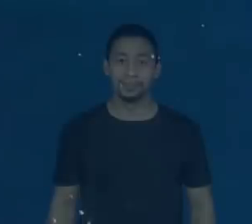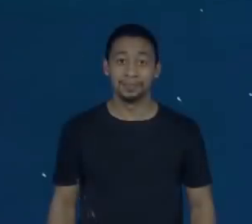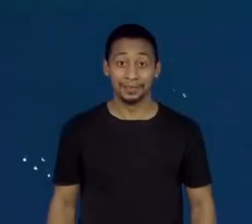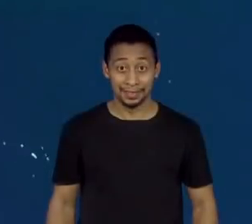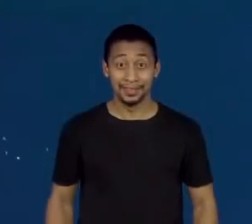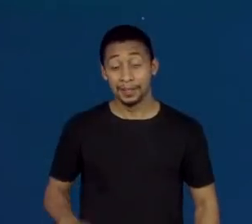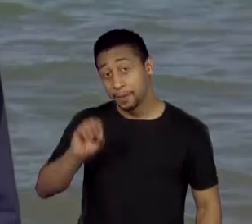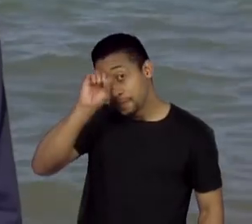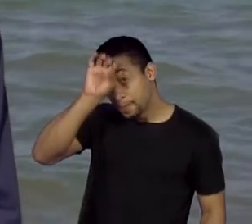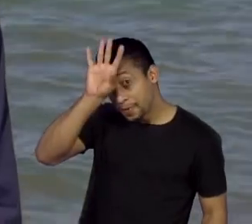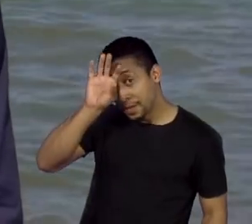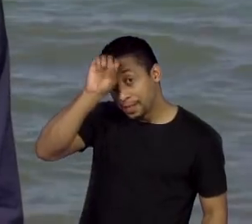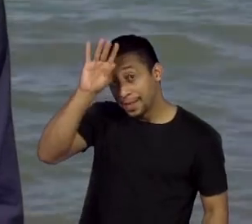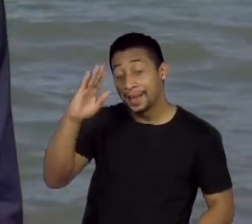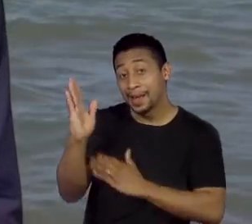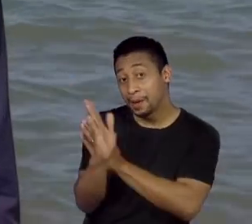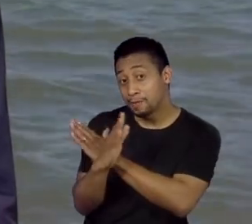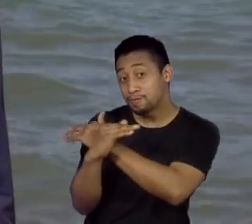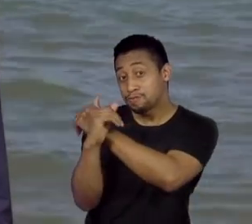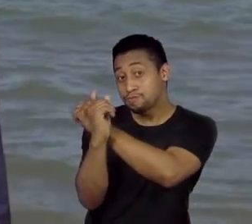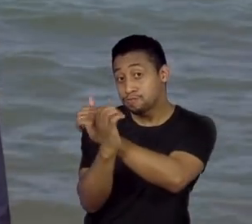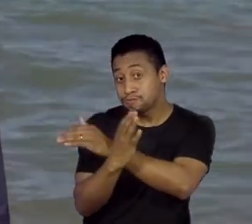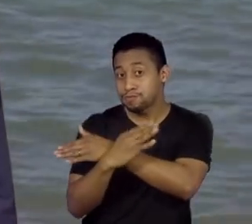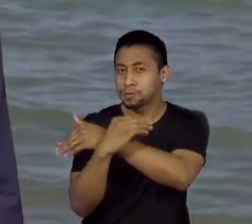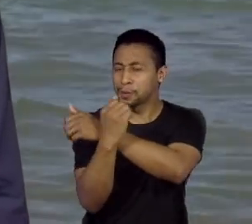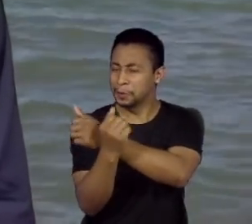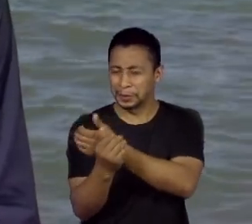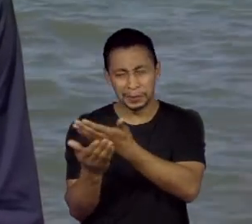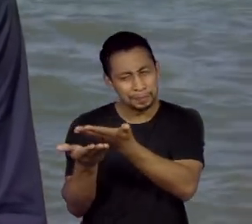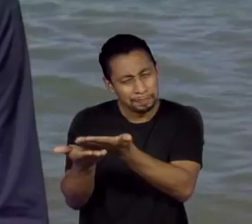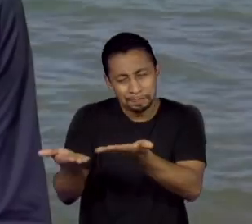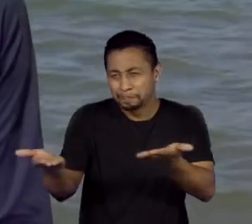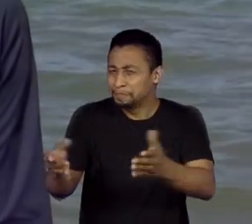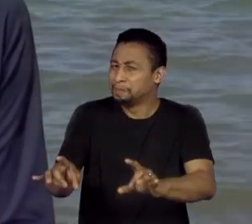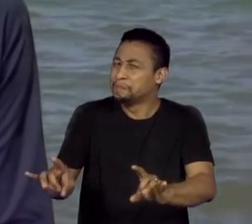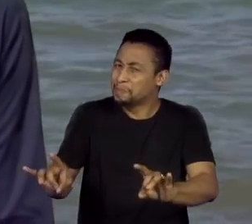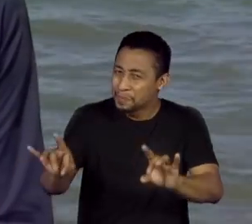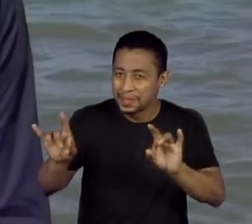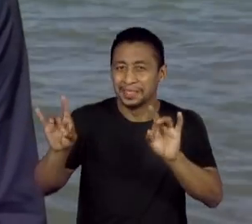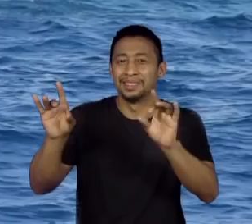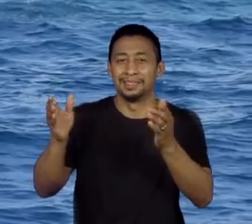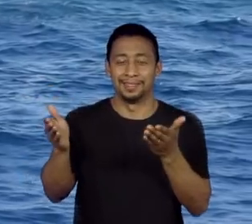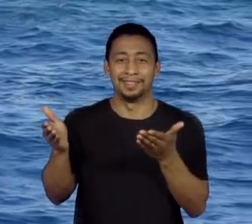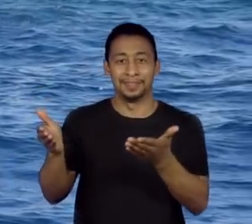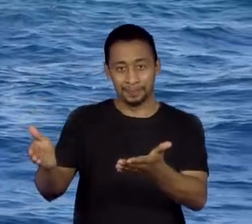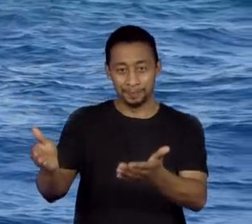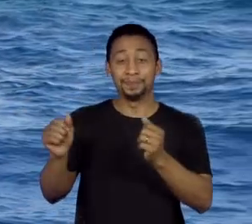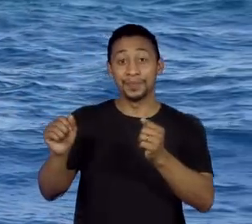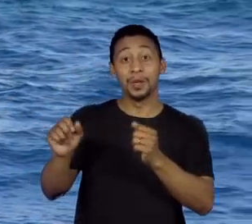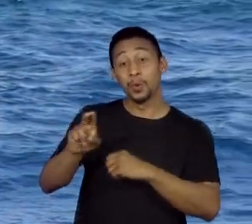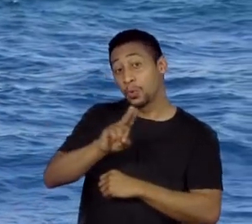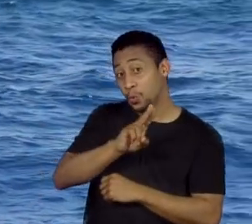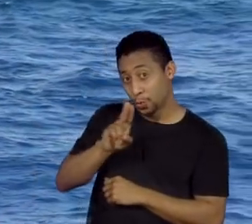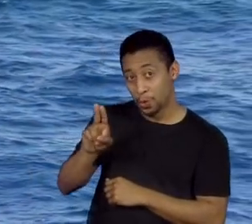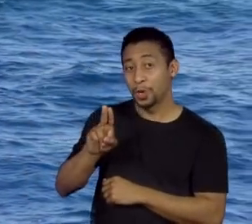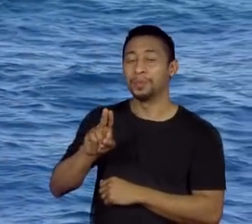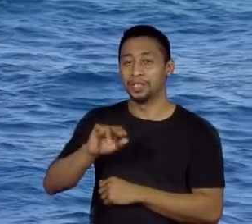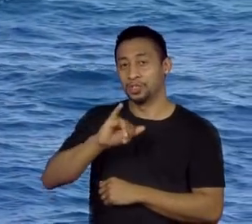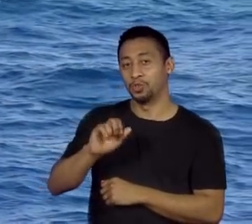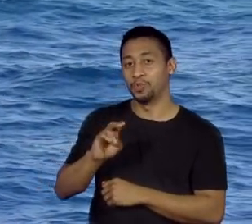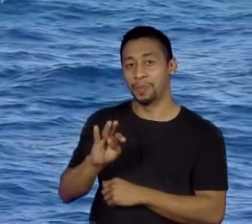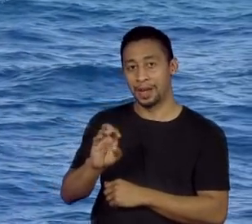baleia jubarte é um animal muito peculiar, né? Entre as baleias. Acho que primeiramente o nome dela científico é